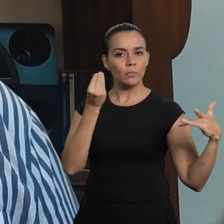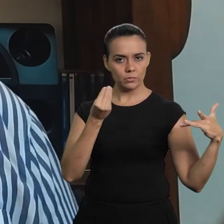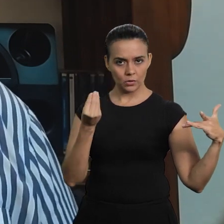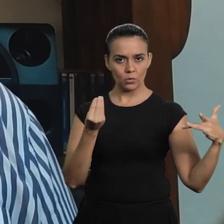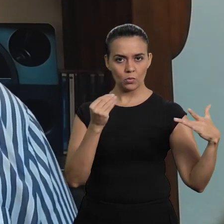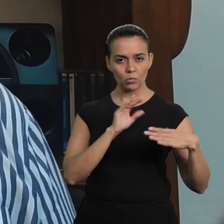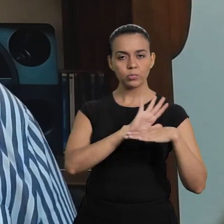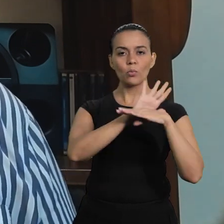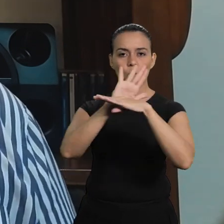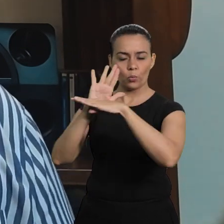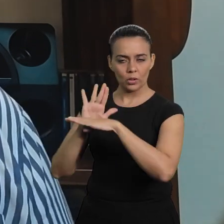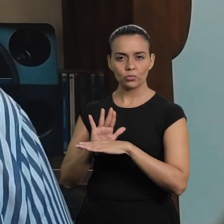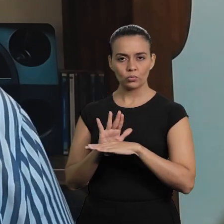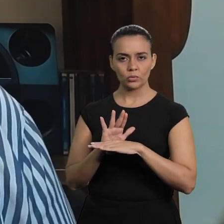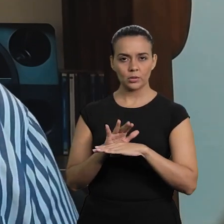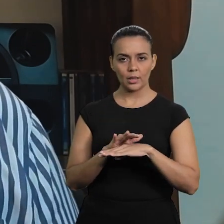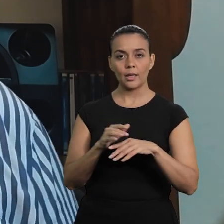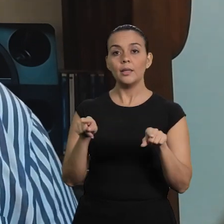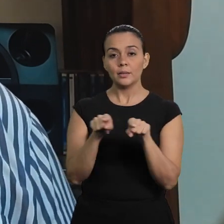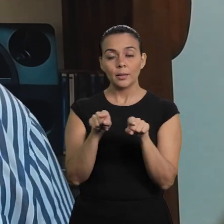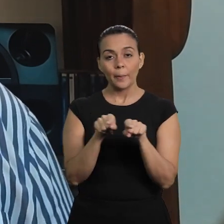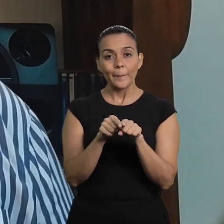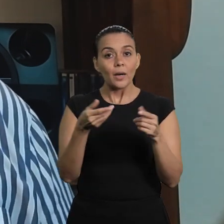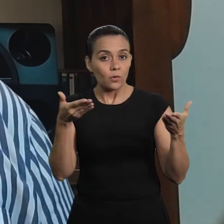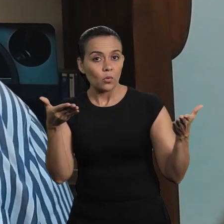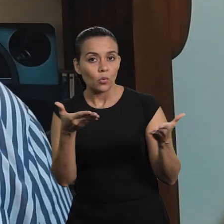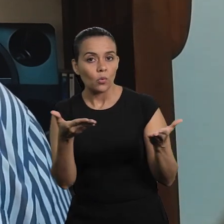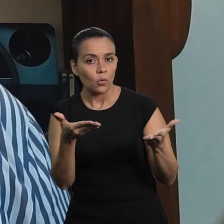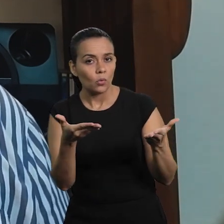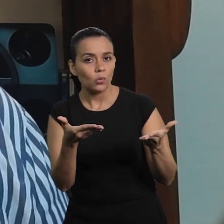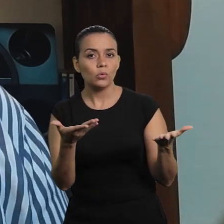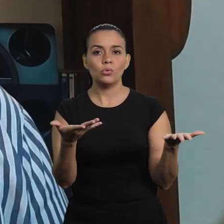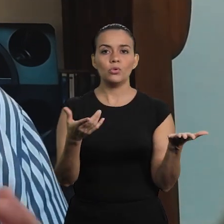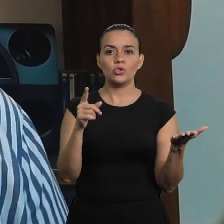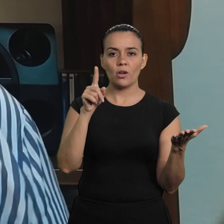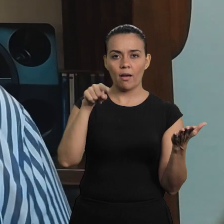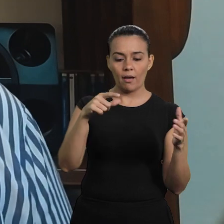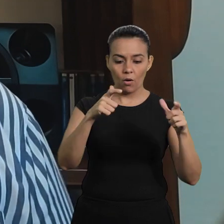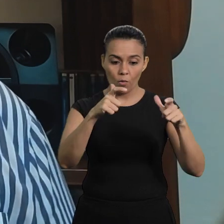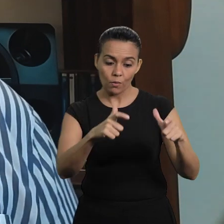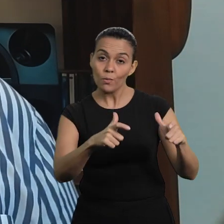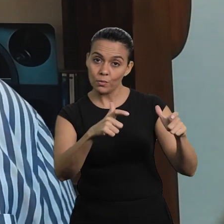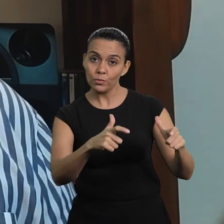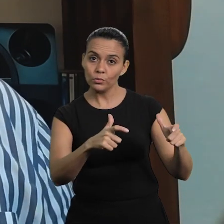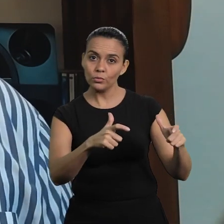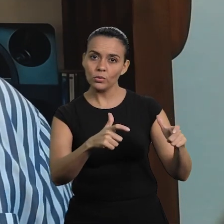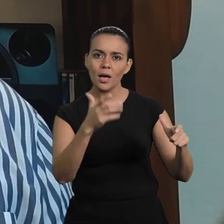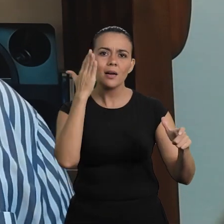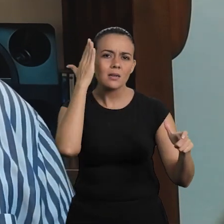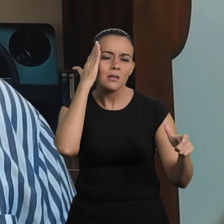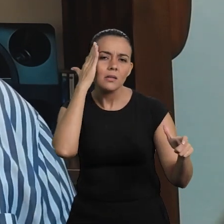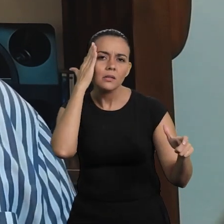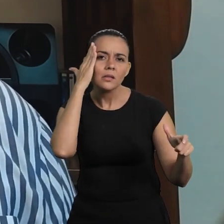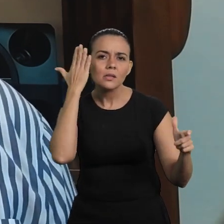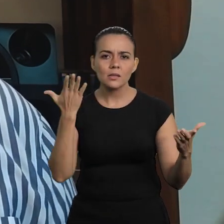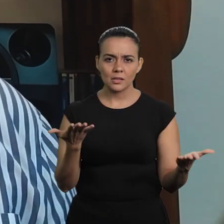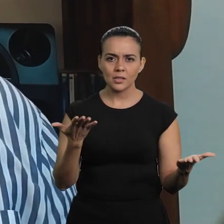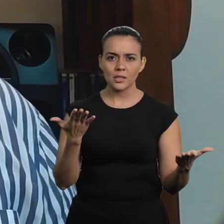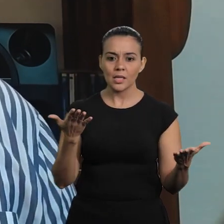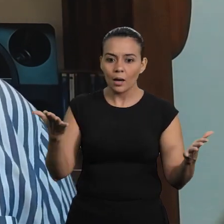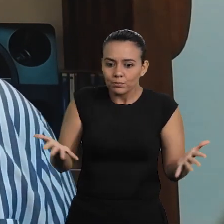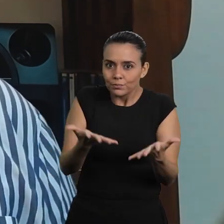somos apontadas como uma instituição que sabe